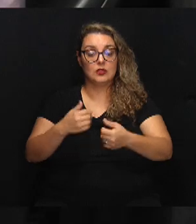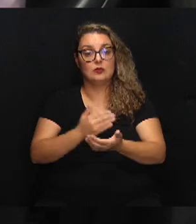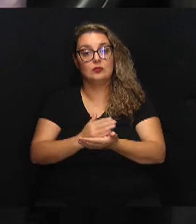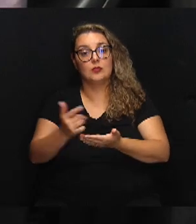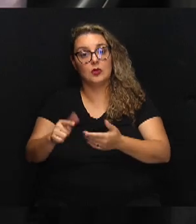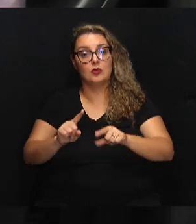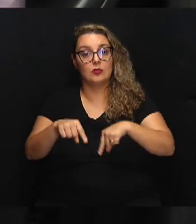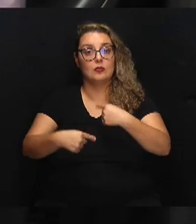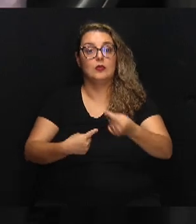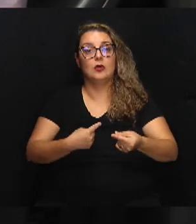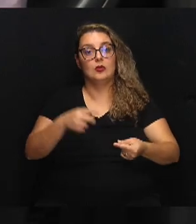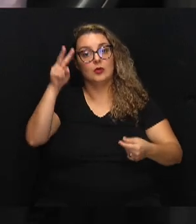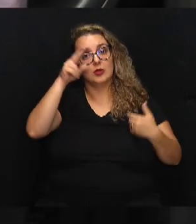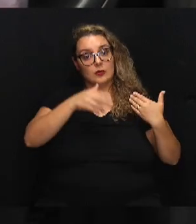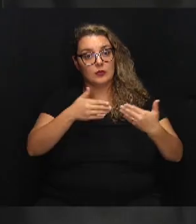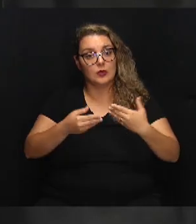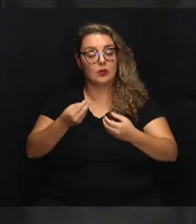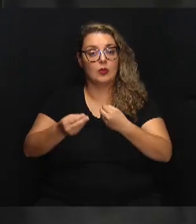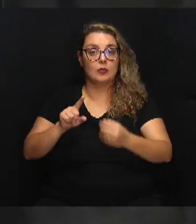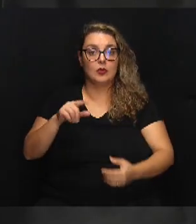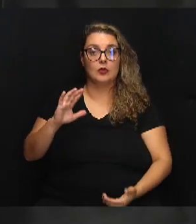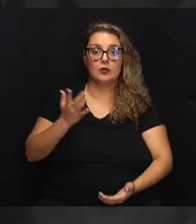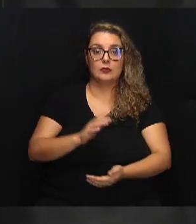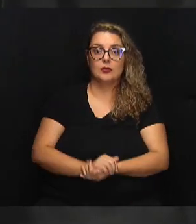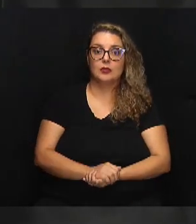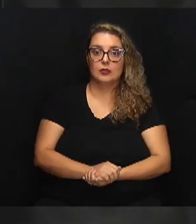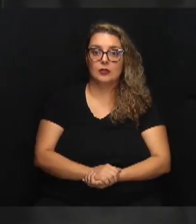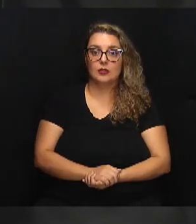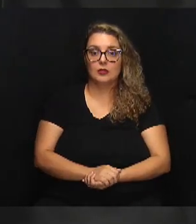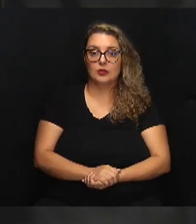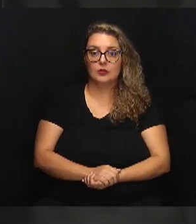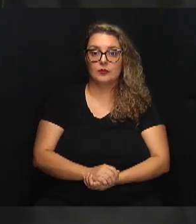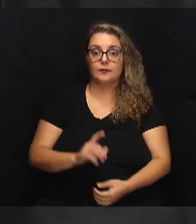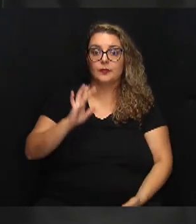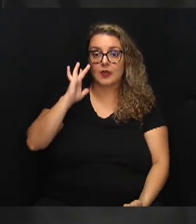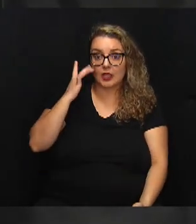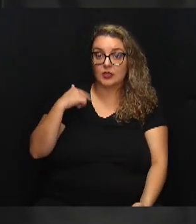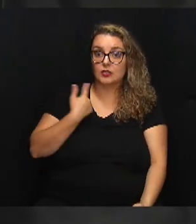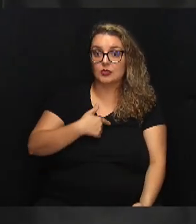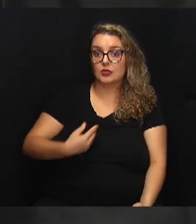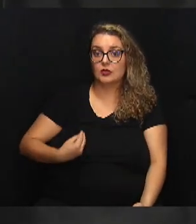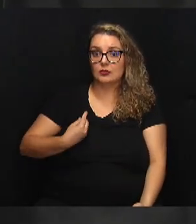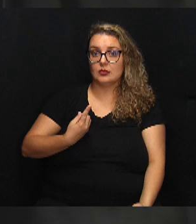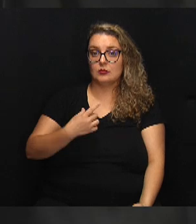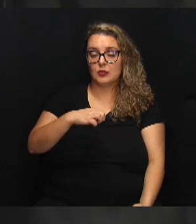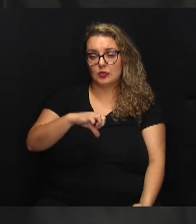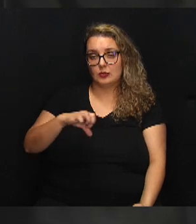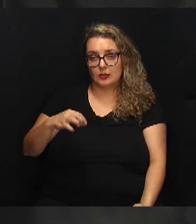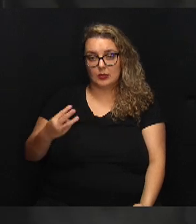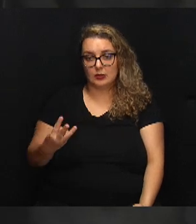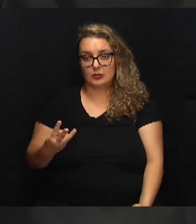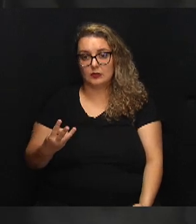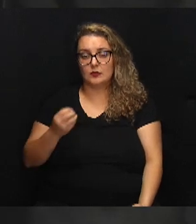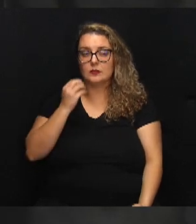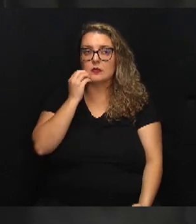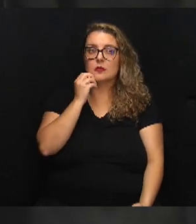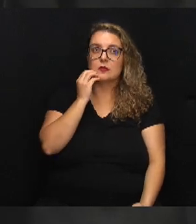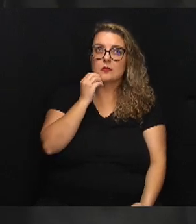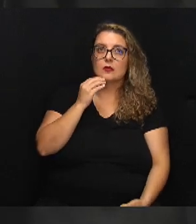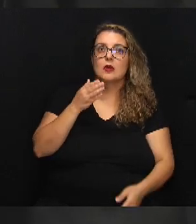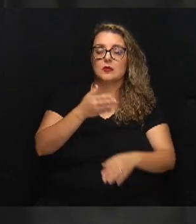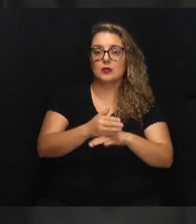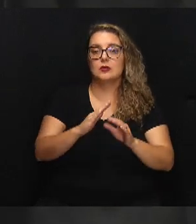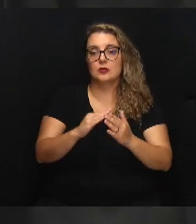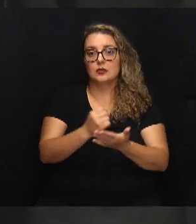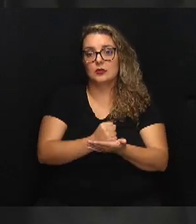outra trajetória. Como Exatamente. foi? Eu acho que assim, a gente vivia um momento, 93, né? Então, isso entra na farmácia em